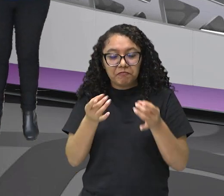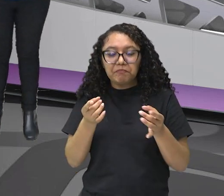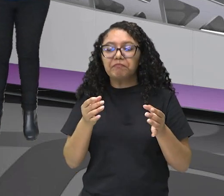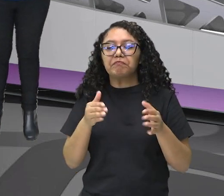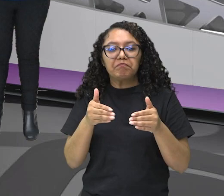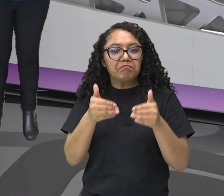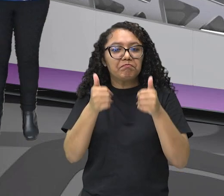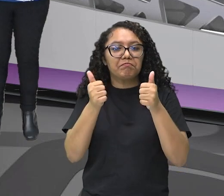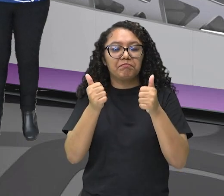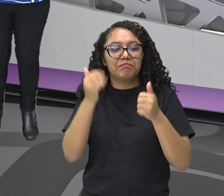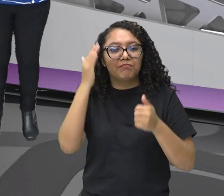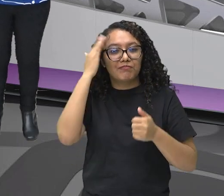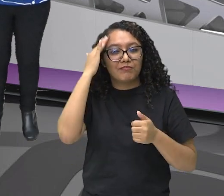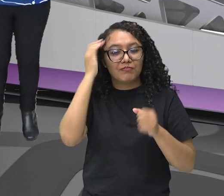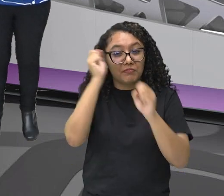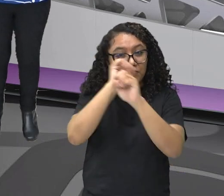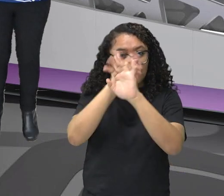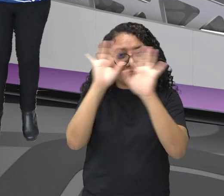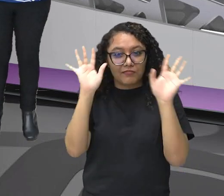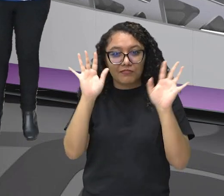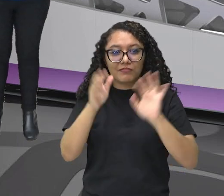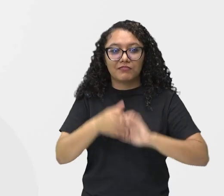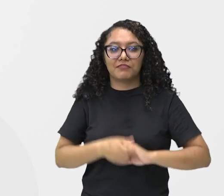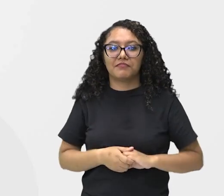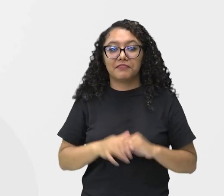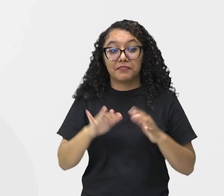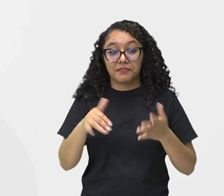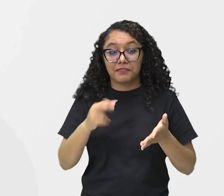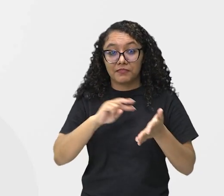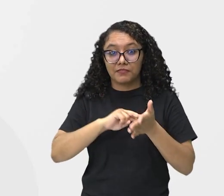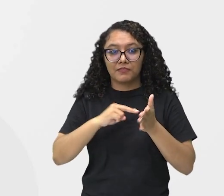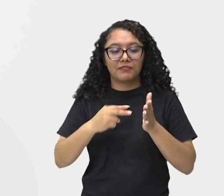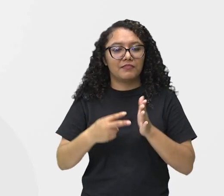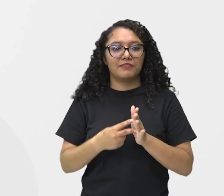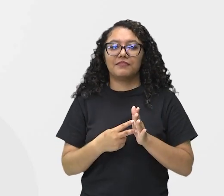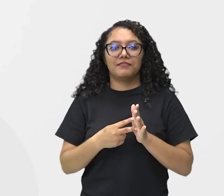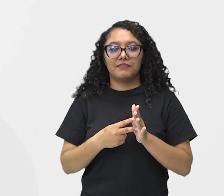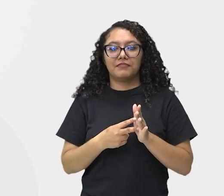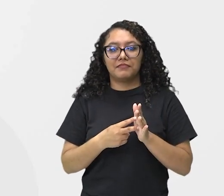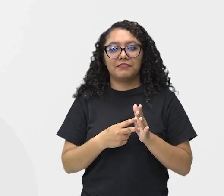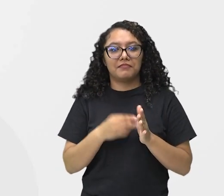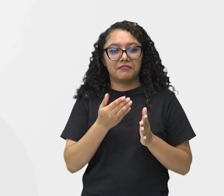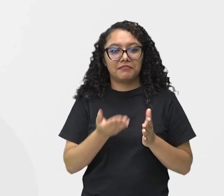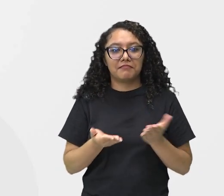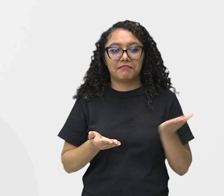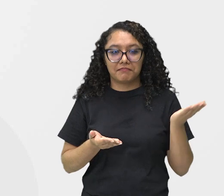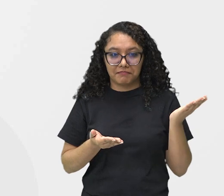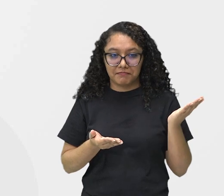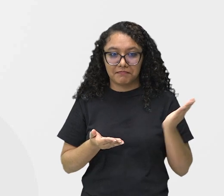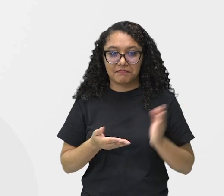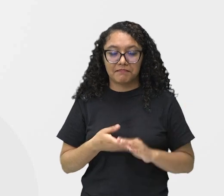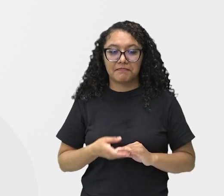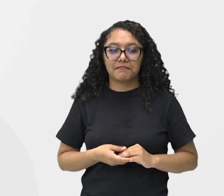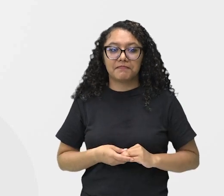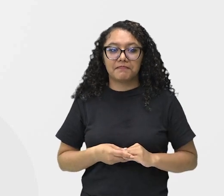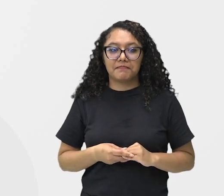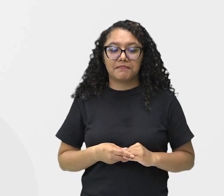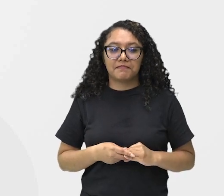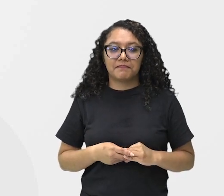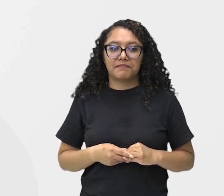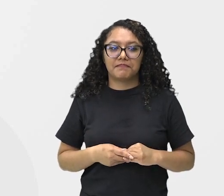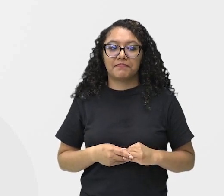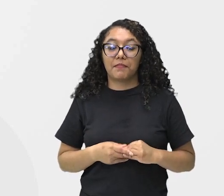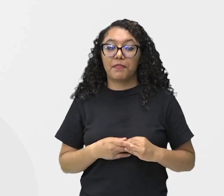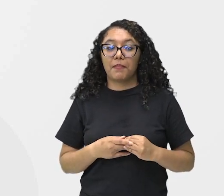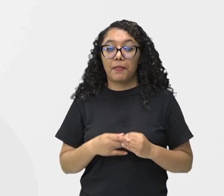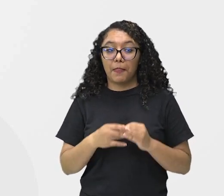aprofundá-las. Vamos ver então o significado dessas palavras e de onde que elas vieram. Muito bem.